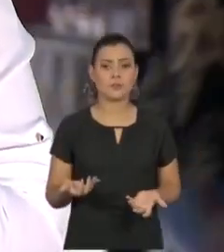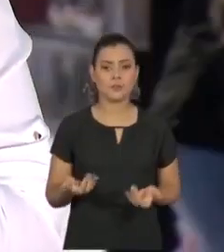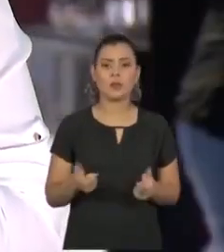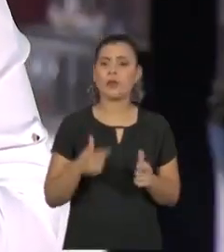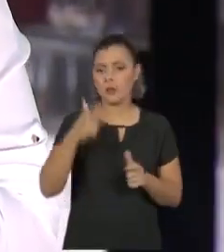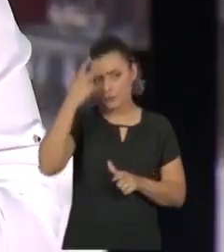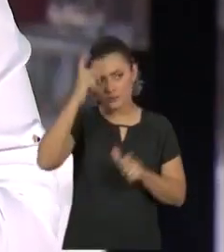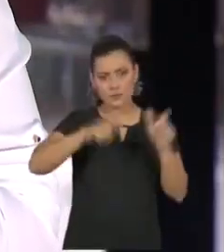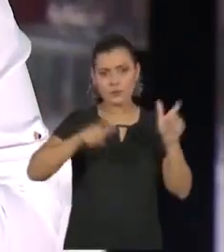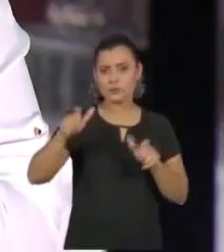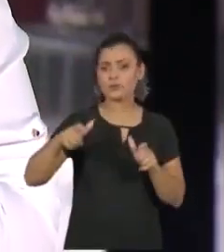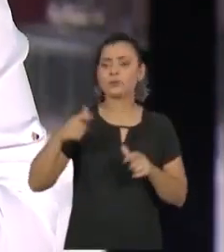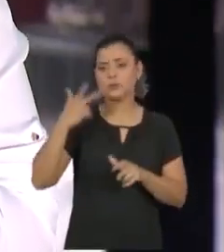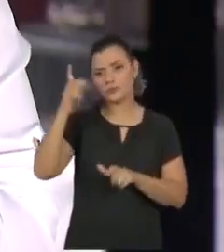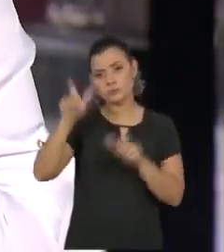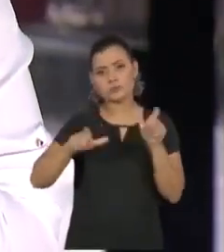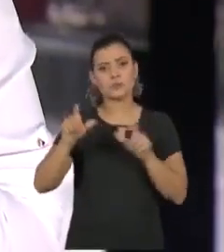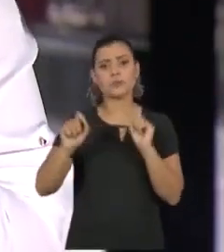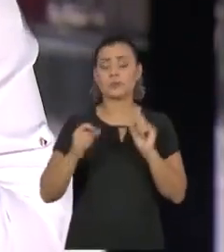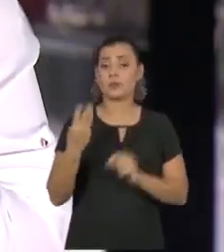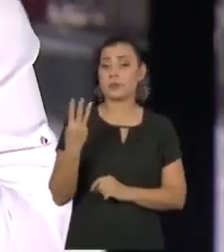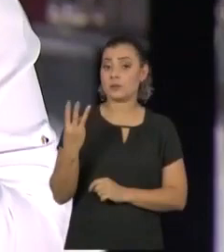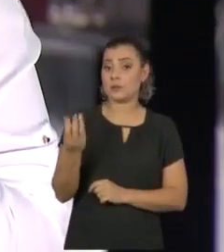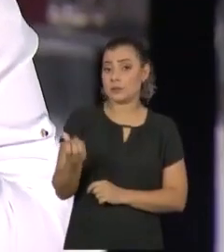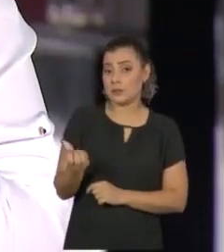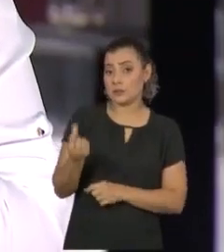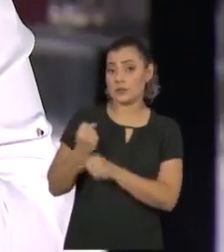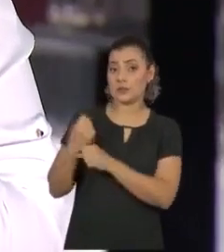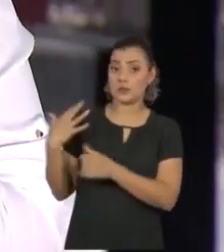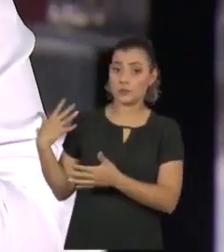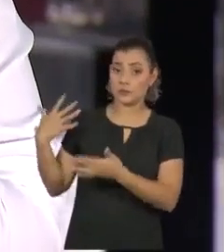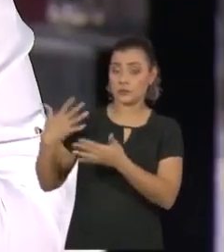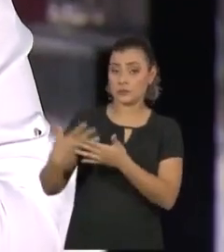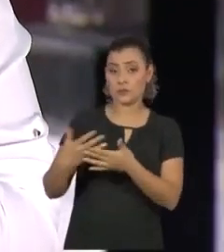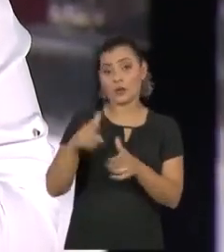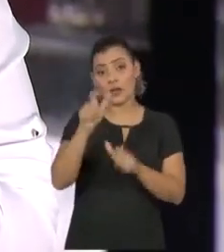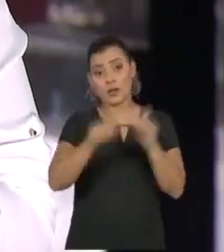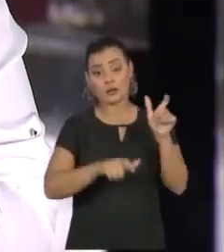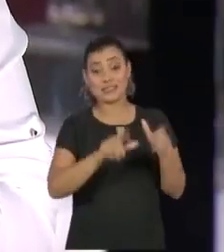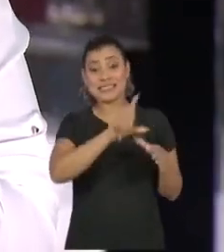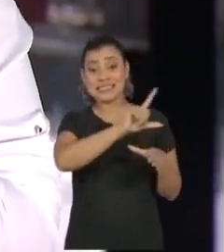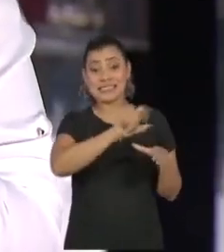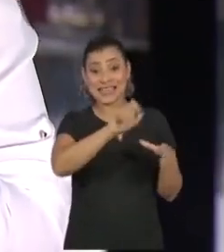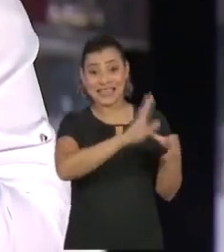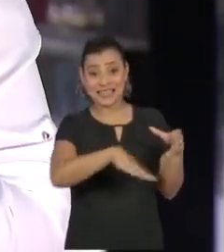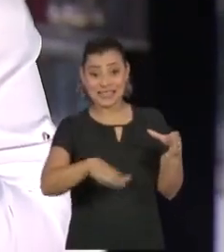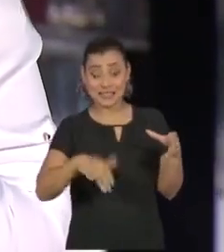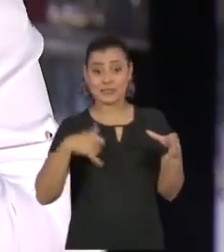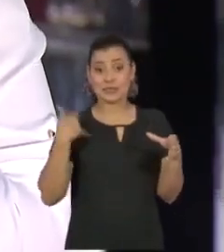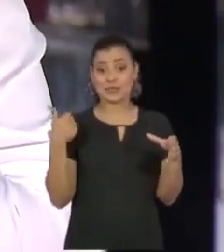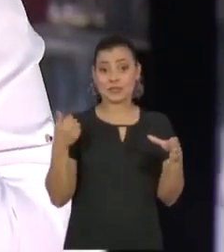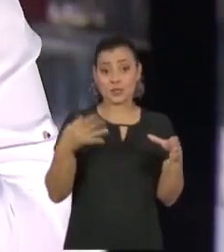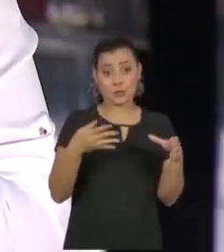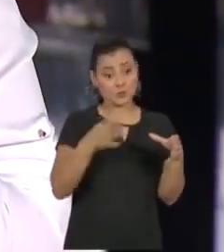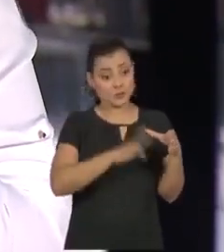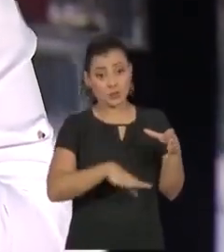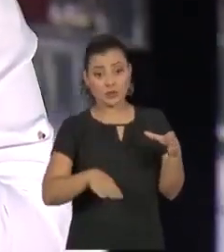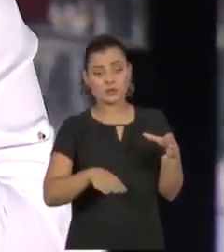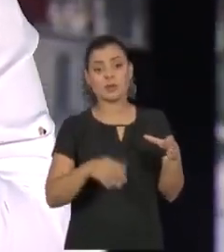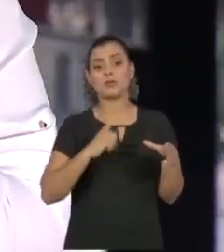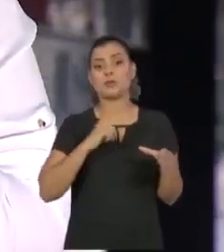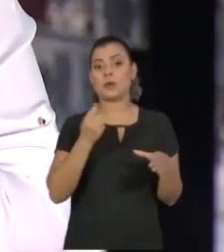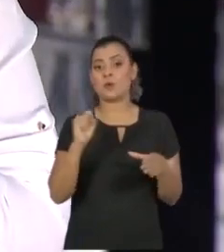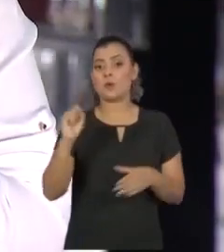de idade na capital paulista é de 36 anos e para cada 100 crianças de até 14 anos, há